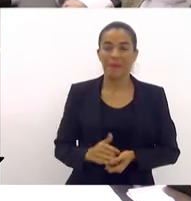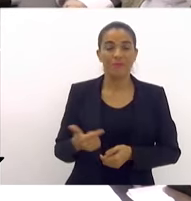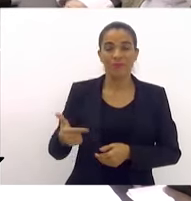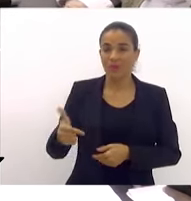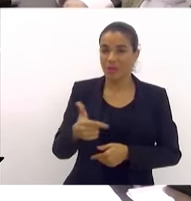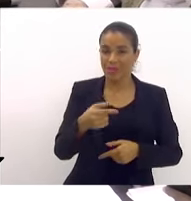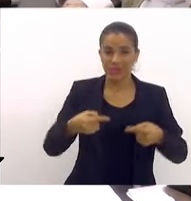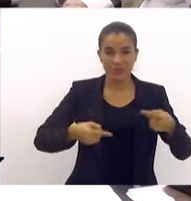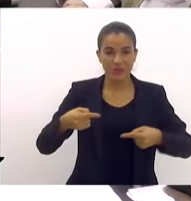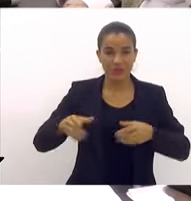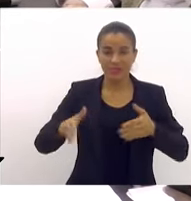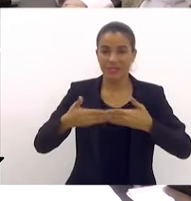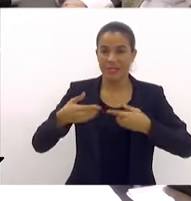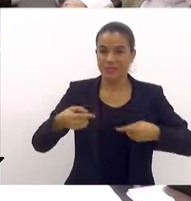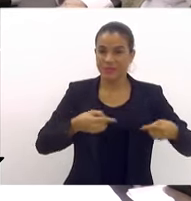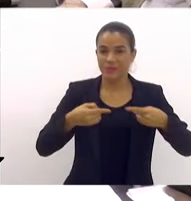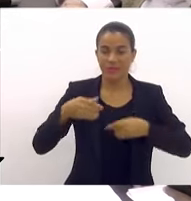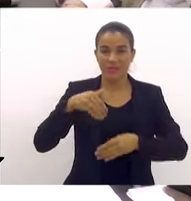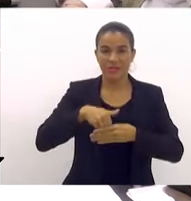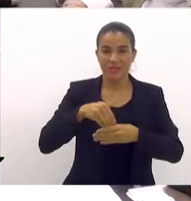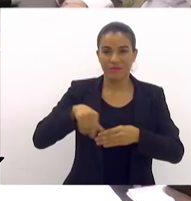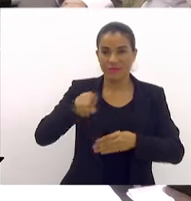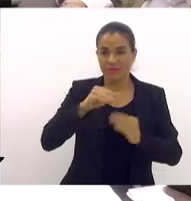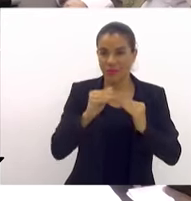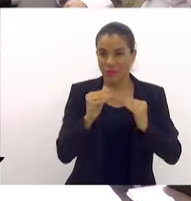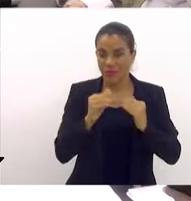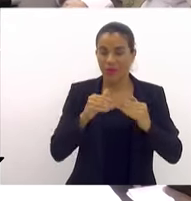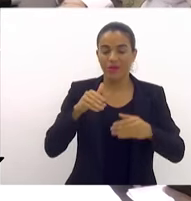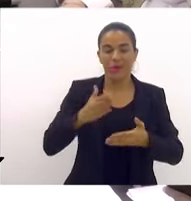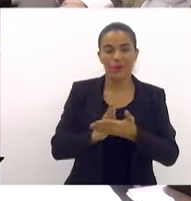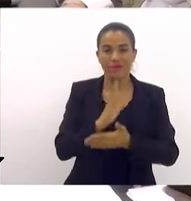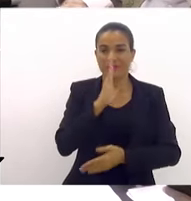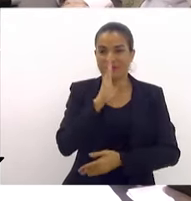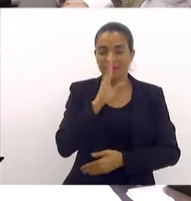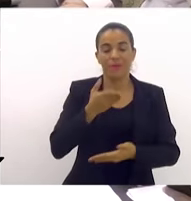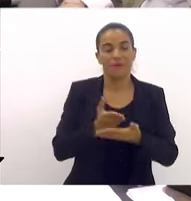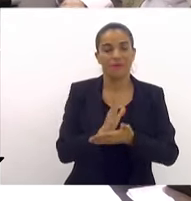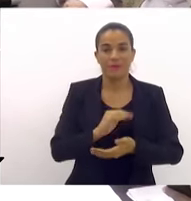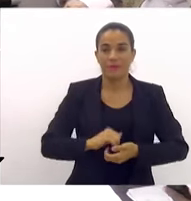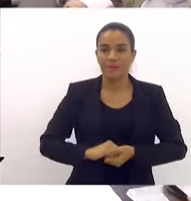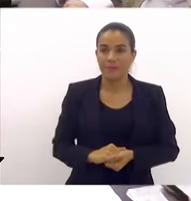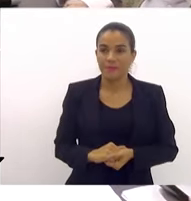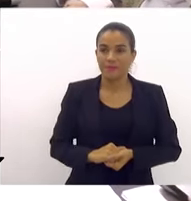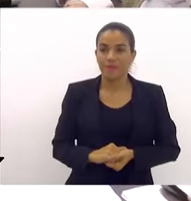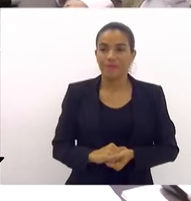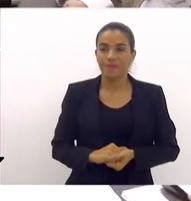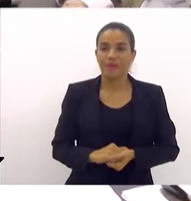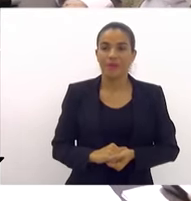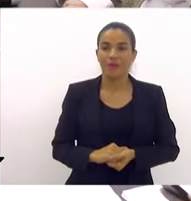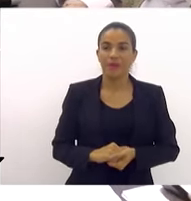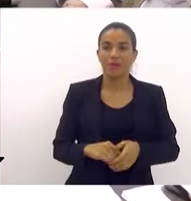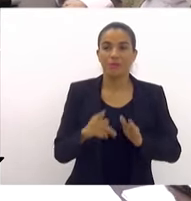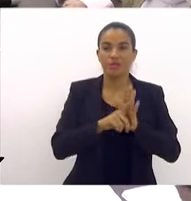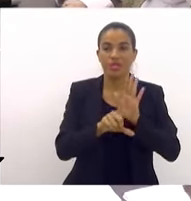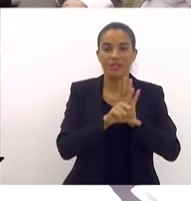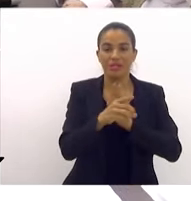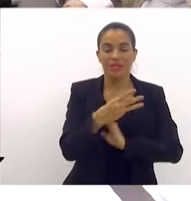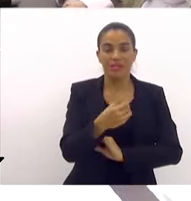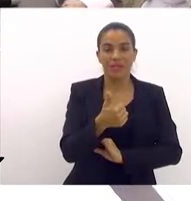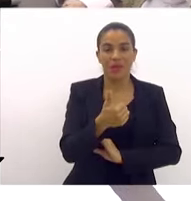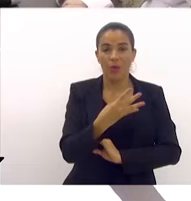Não havendo quem queira discutir, encerrada a discussão e votação. Os senhores que aprovam permaneçam como estão. Aprovado. 13 da pauta é o